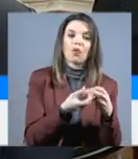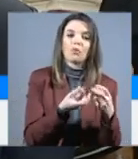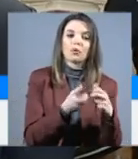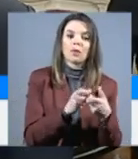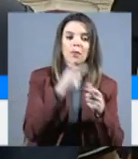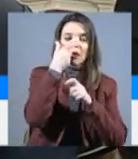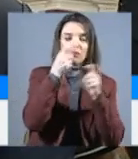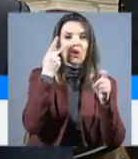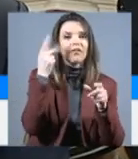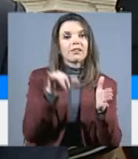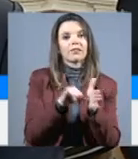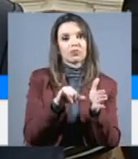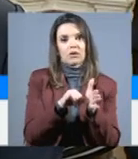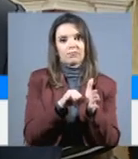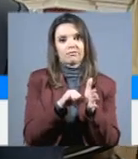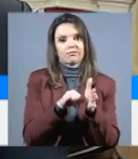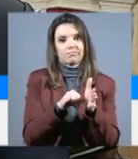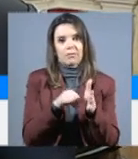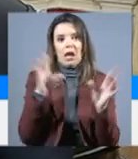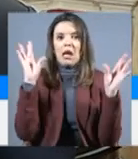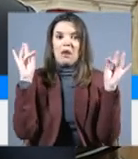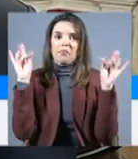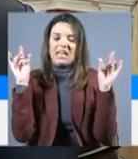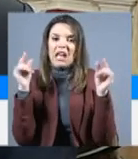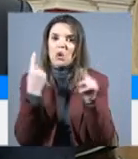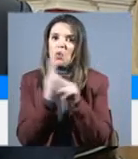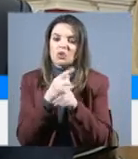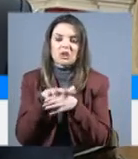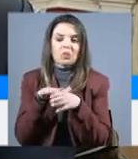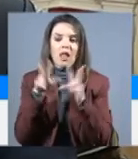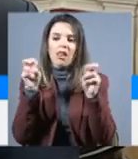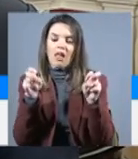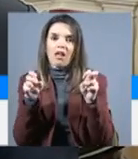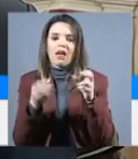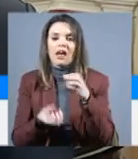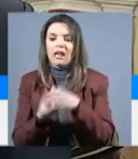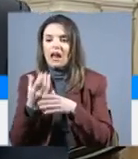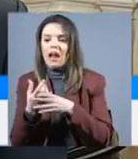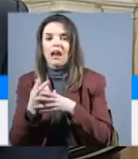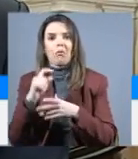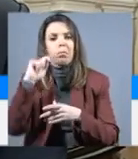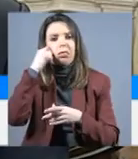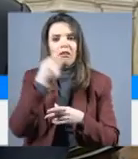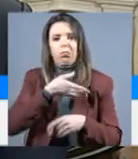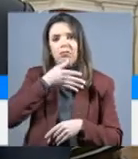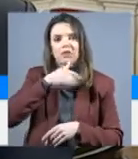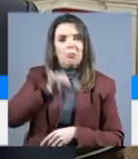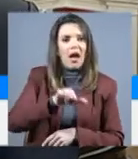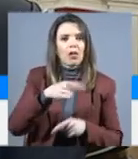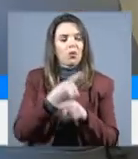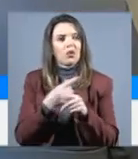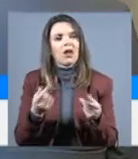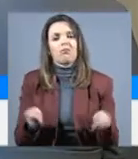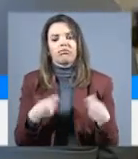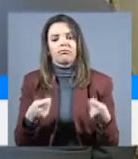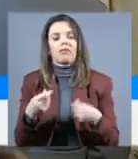munícipes e da nossa cidade do que andar a brincar estes casinhos de constituição derguidos por difamações e por processos de campanha